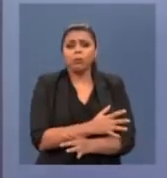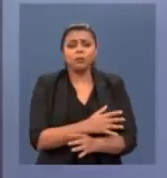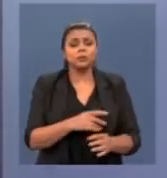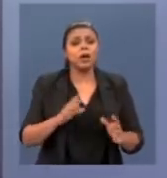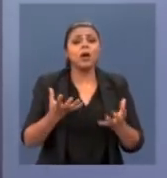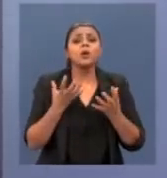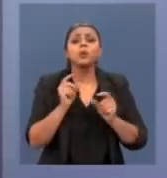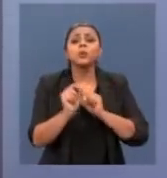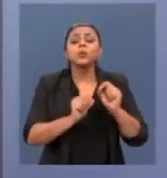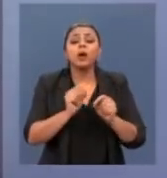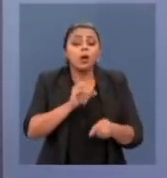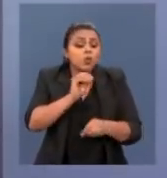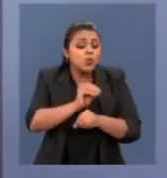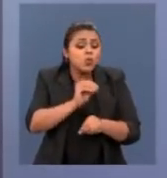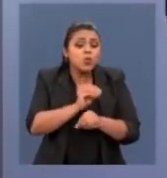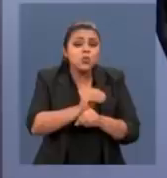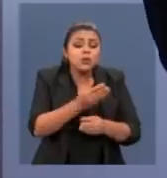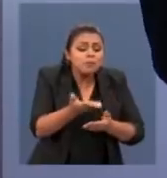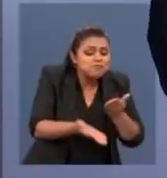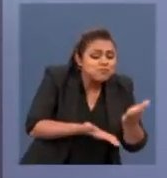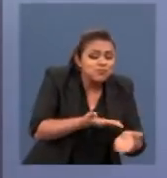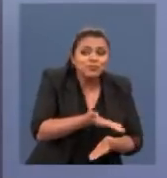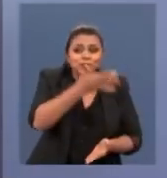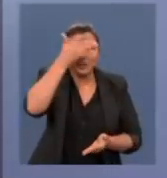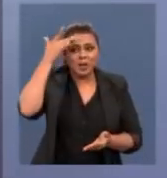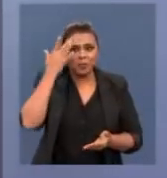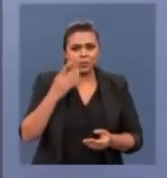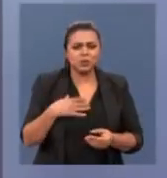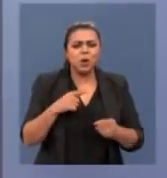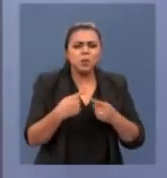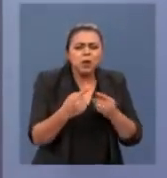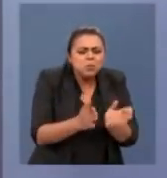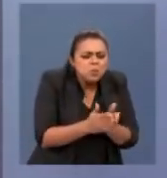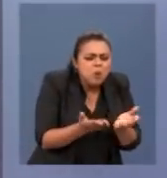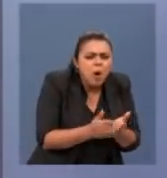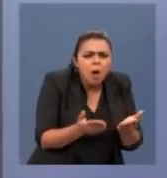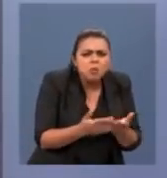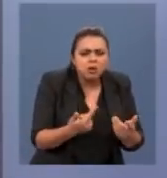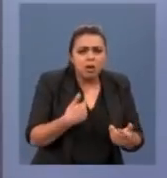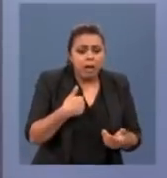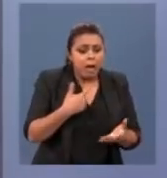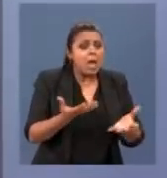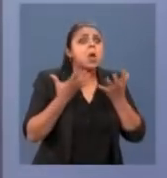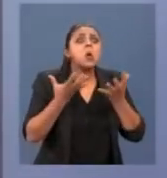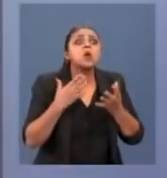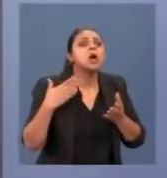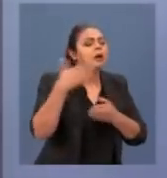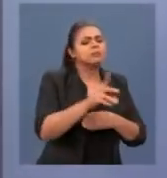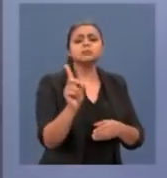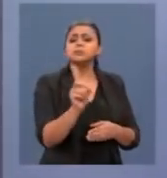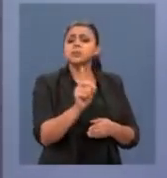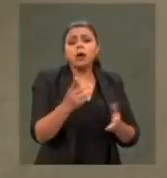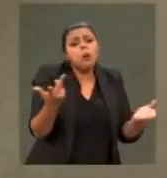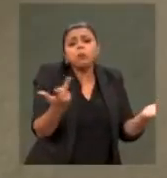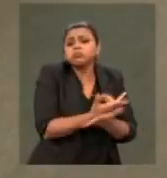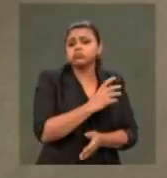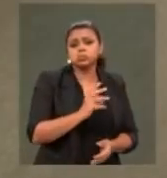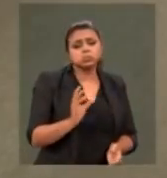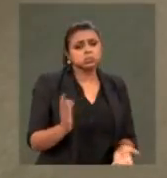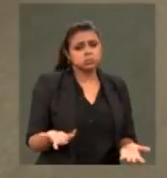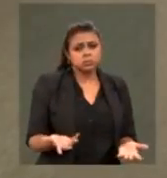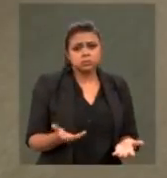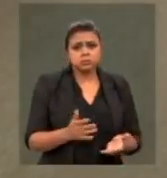nós vamos cuidar das pessoas não respeitar o mais humilde que não escolheu para morar no morro ele teve que morar lá